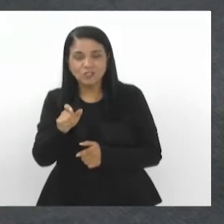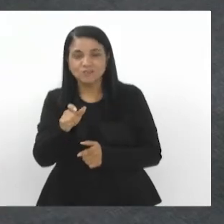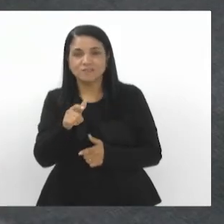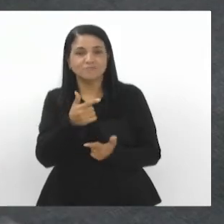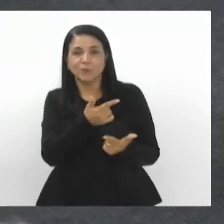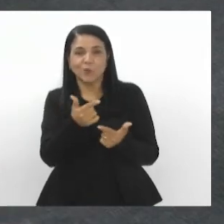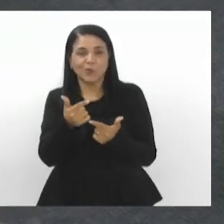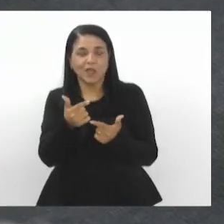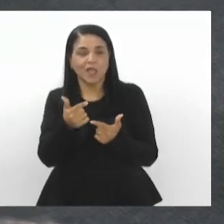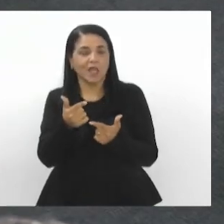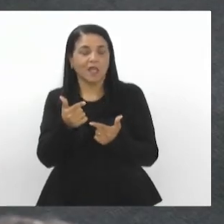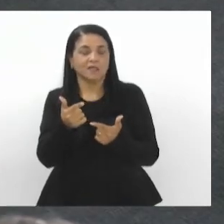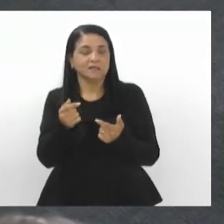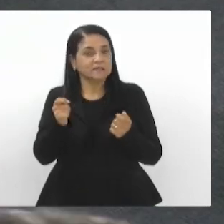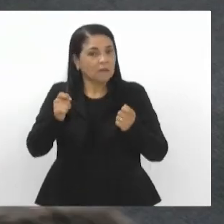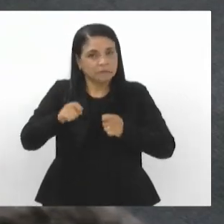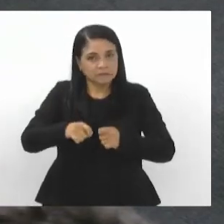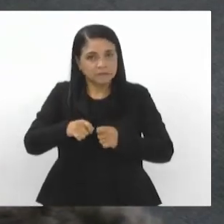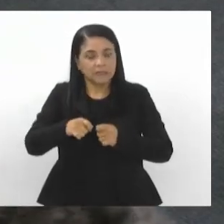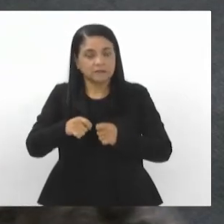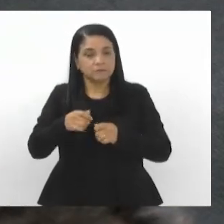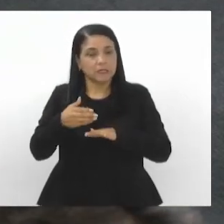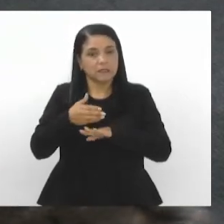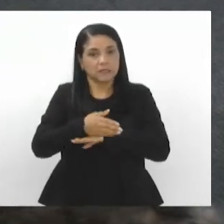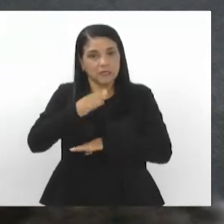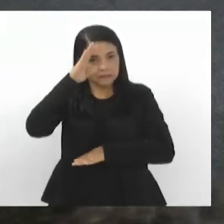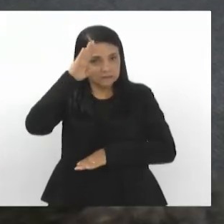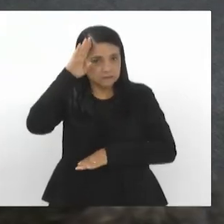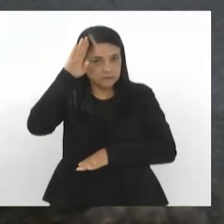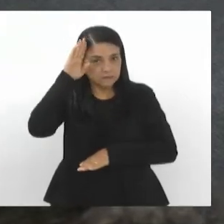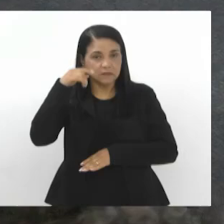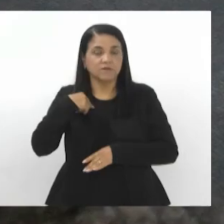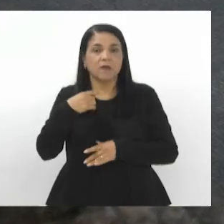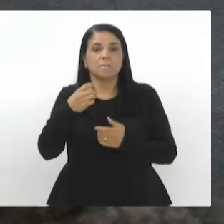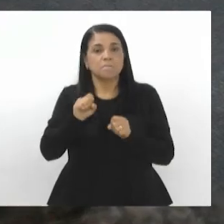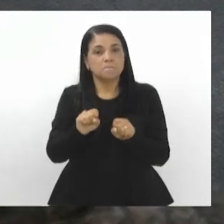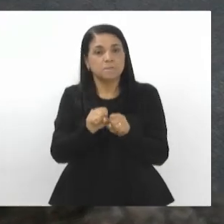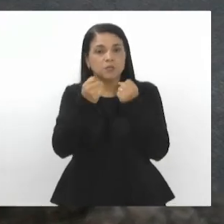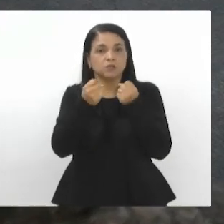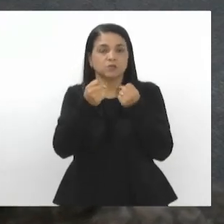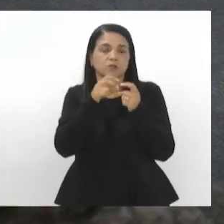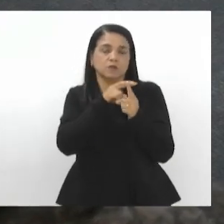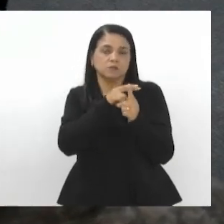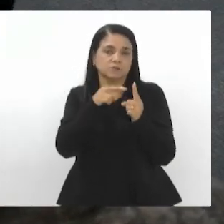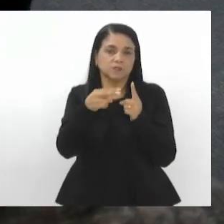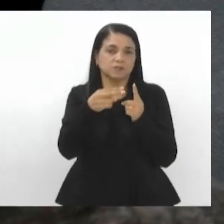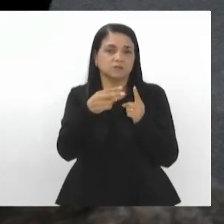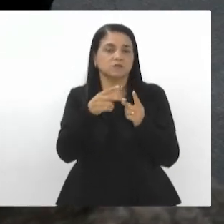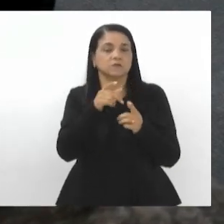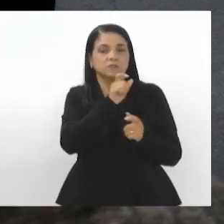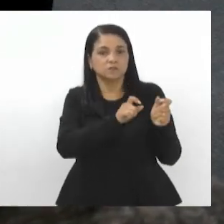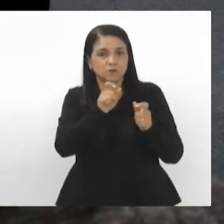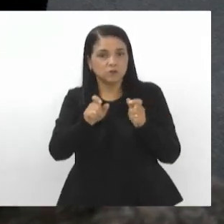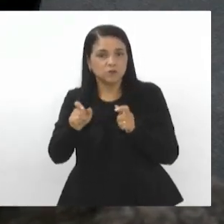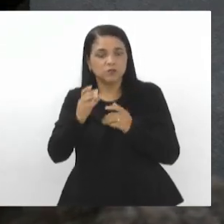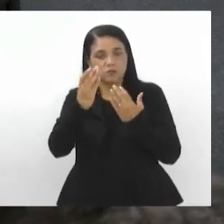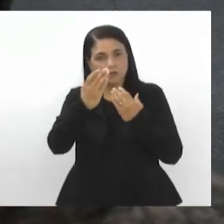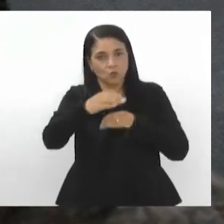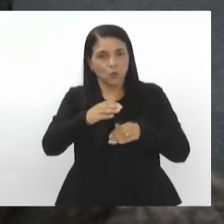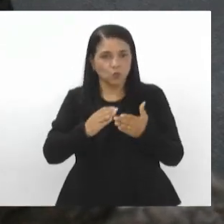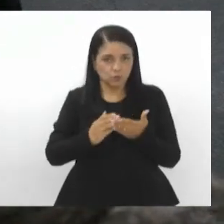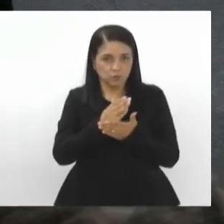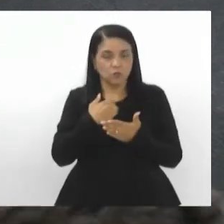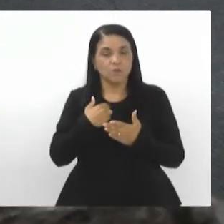entrar na Academia de Polícia e que vai prejudicar o direito de expectativa de todos aqueles que já estão habilitados. Então, queria considerar meu